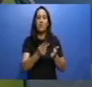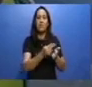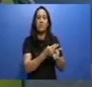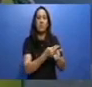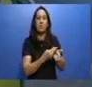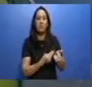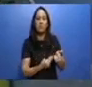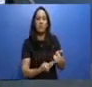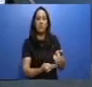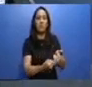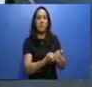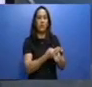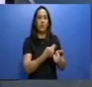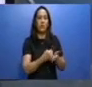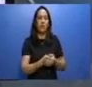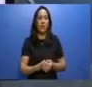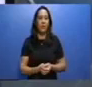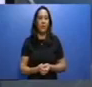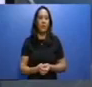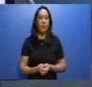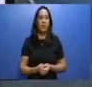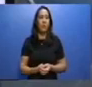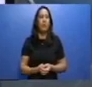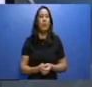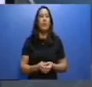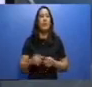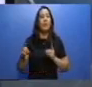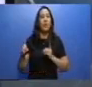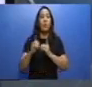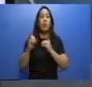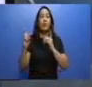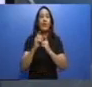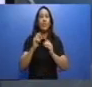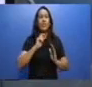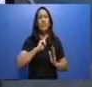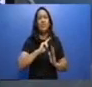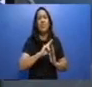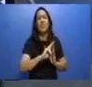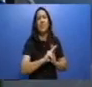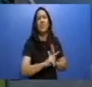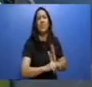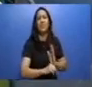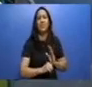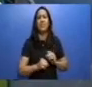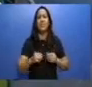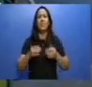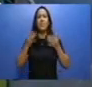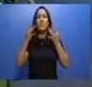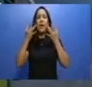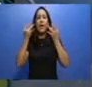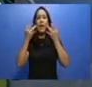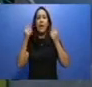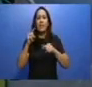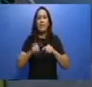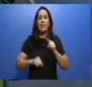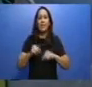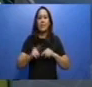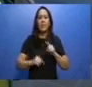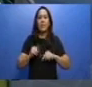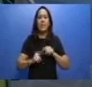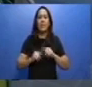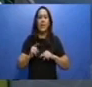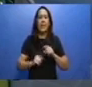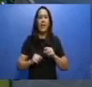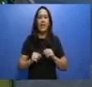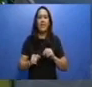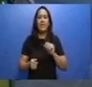Nós vamos estudar. Que são encontrados em diversos tipos de artesanato. Artesanato é tudo